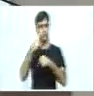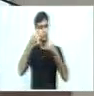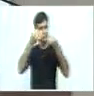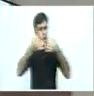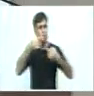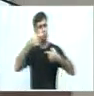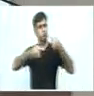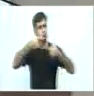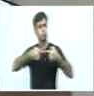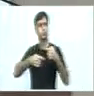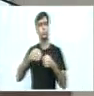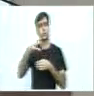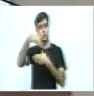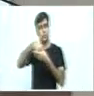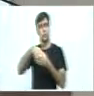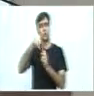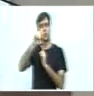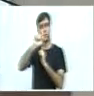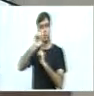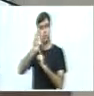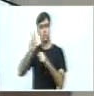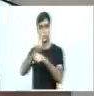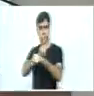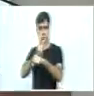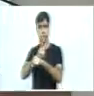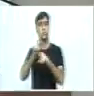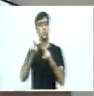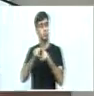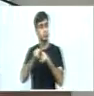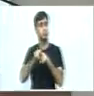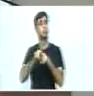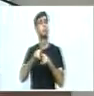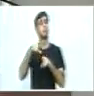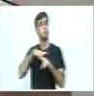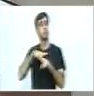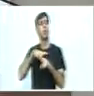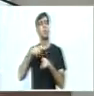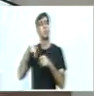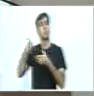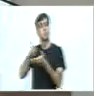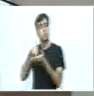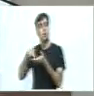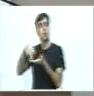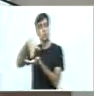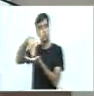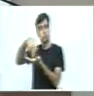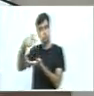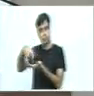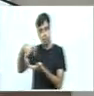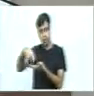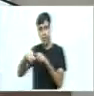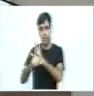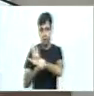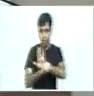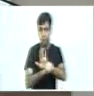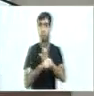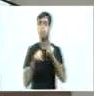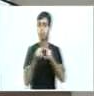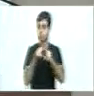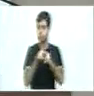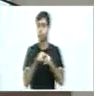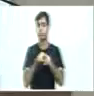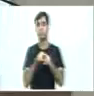discutido na OAB de Viçosa, inclusive com a assessoria desta casa, que também participa da OAB